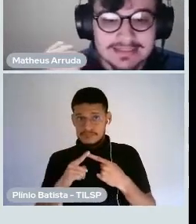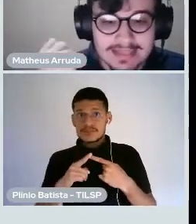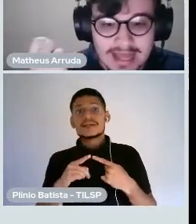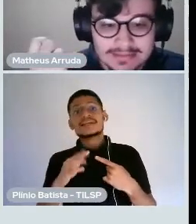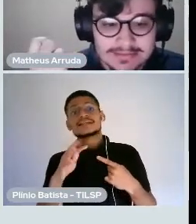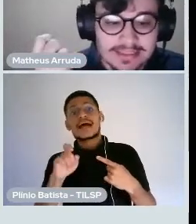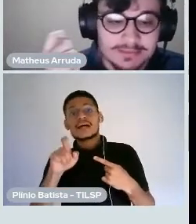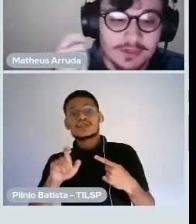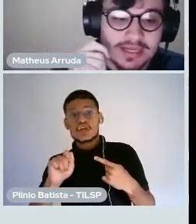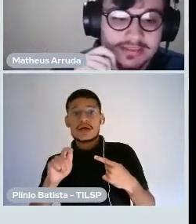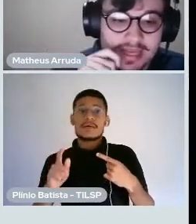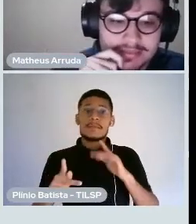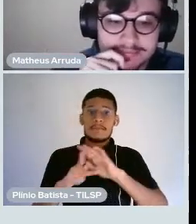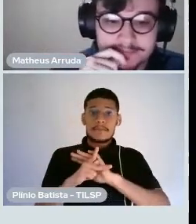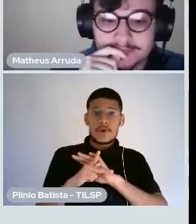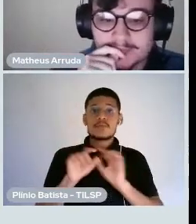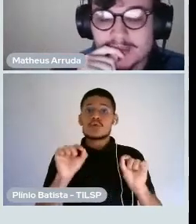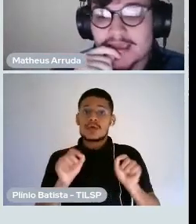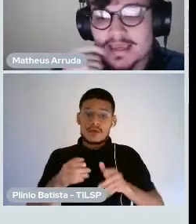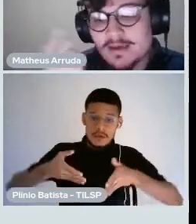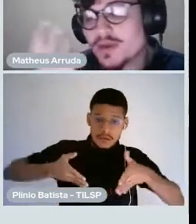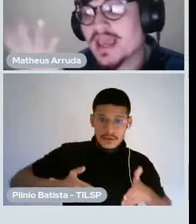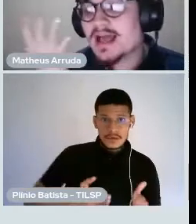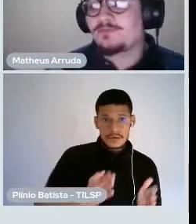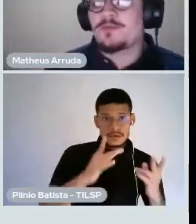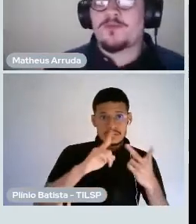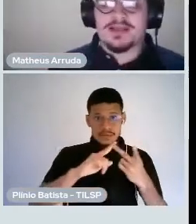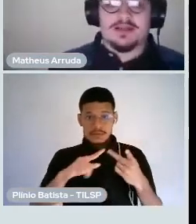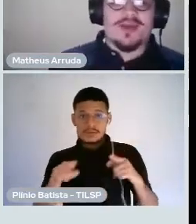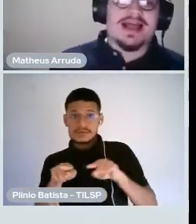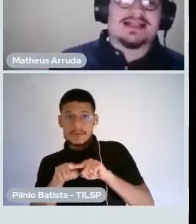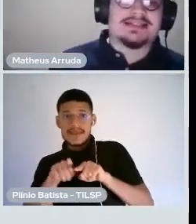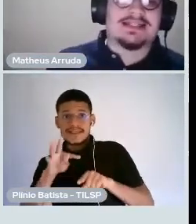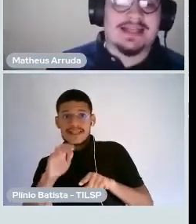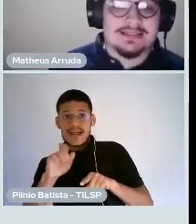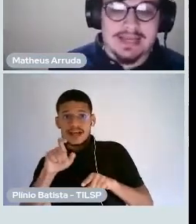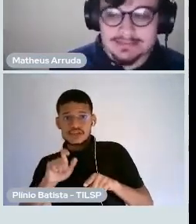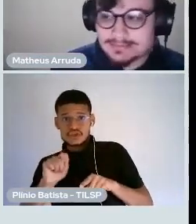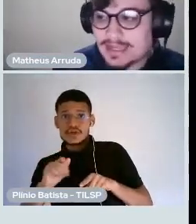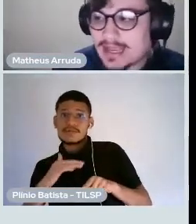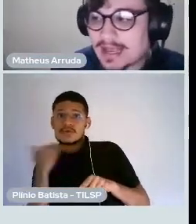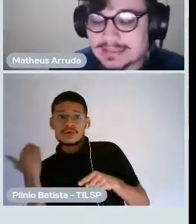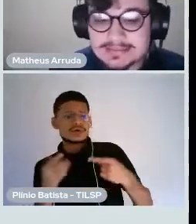de natalidade e a de mortalidade. E vamos começar, o que é a taxa de